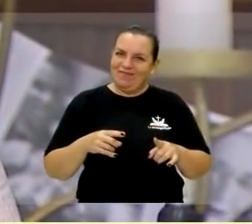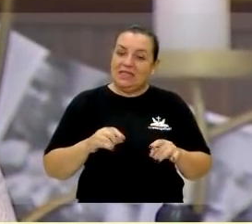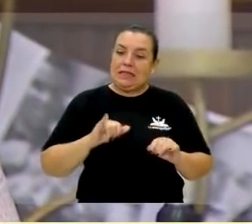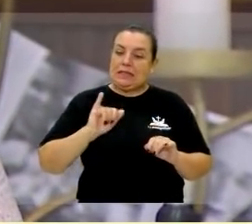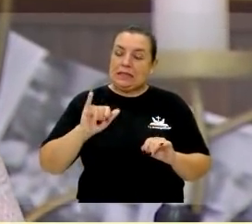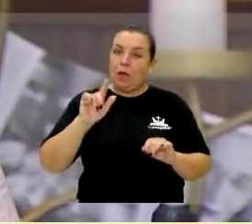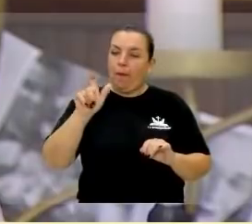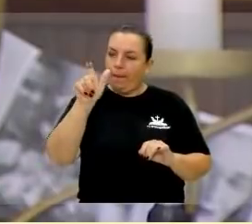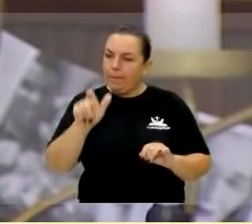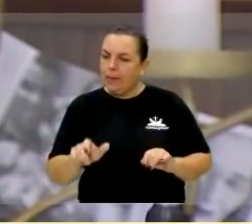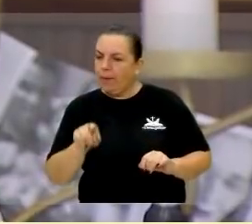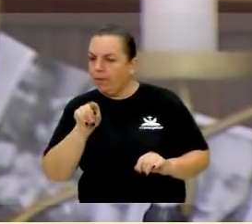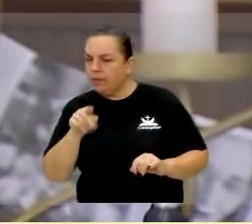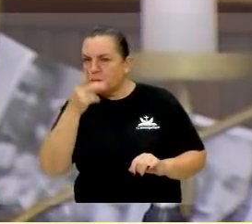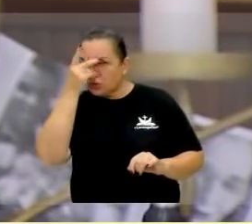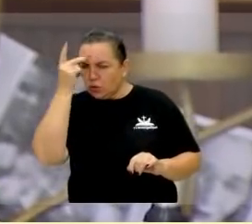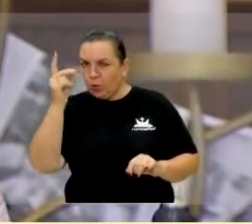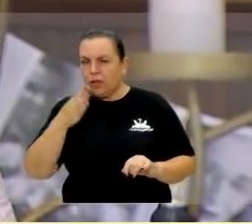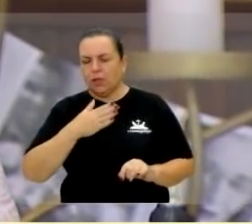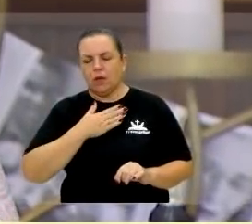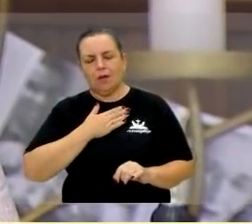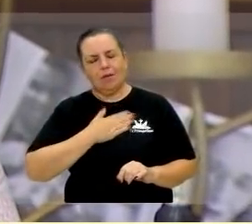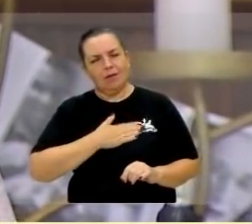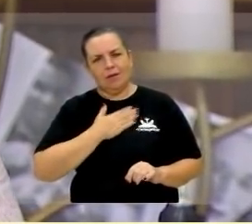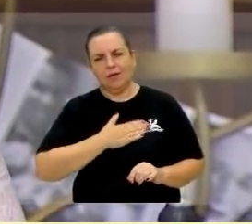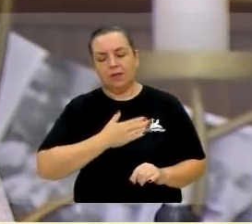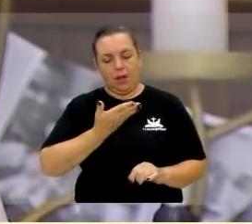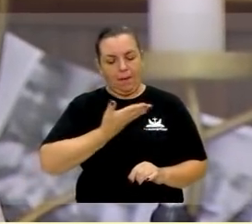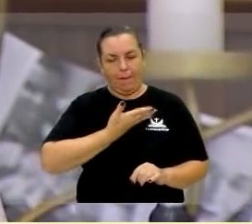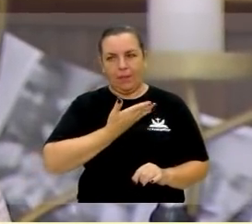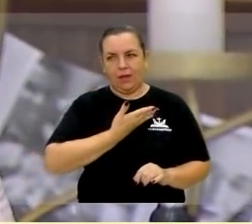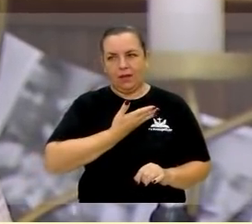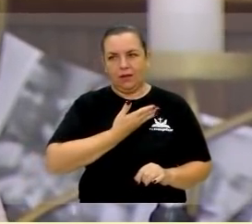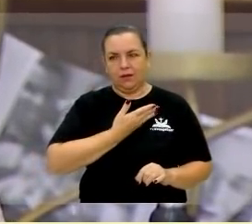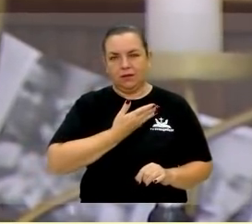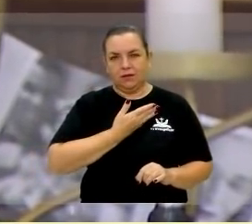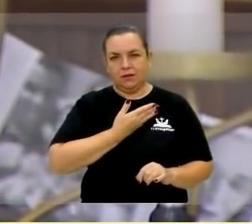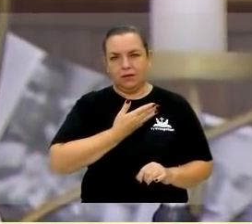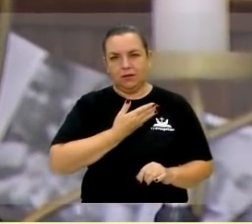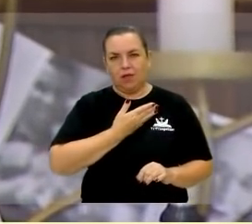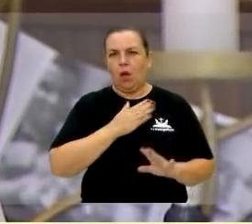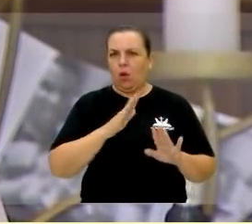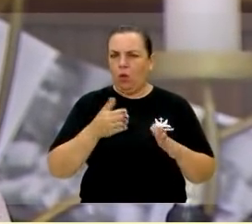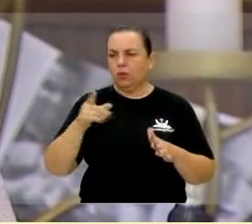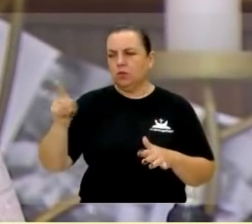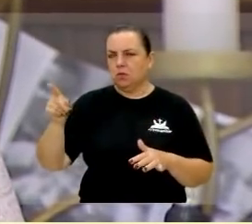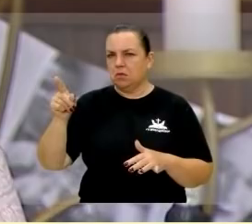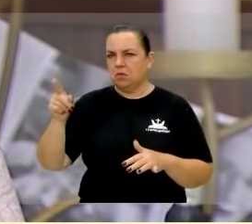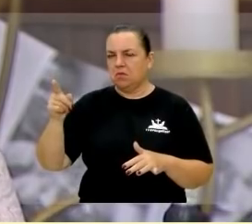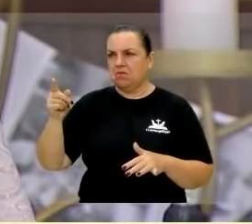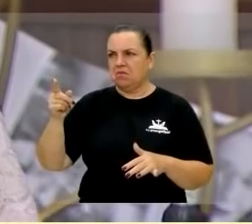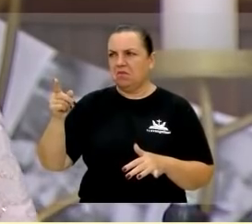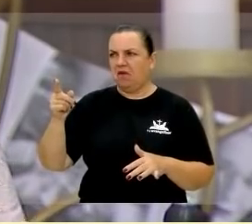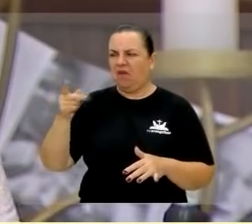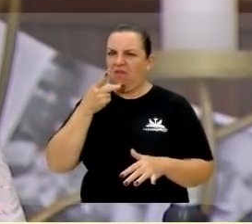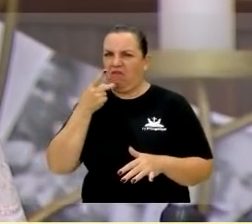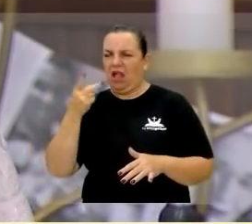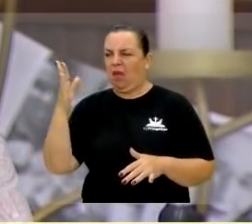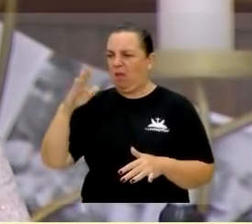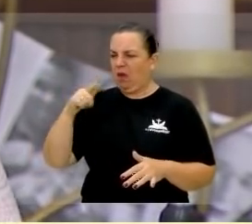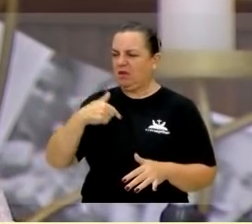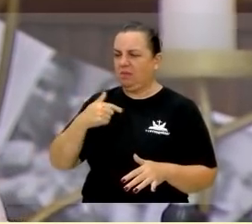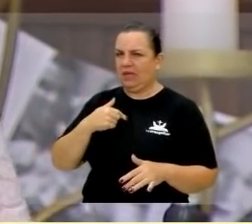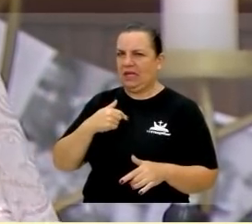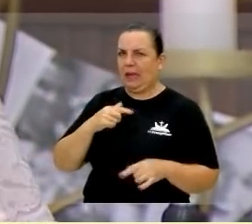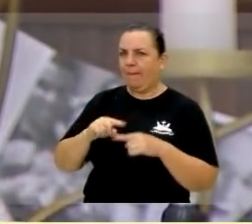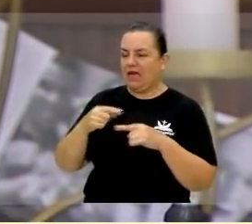eu faço, sei que vão criticar, mas eu pergunto para a minha consciência: o que eu estou fazendo tem uma razão, tem